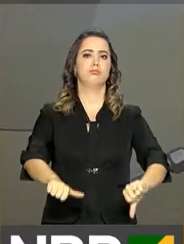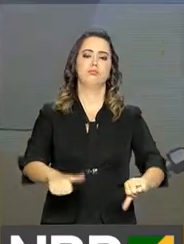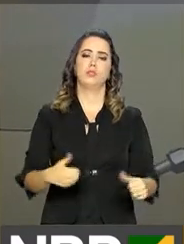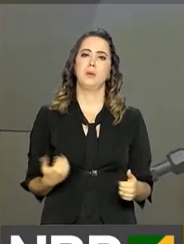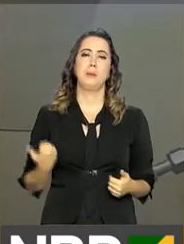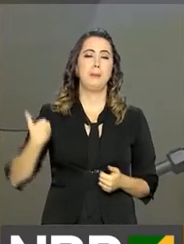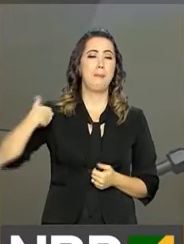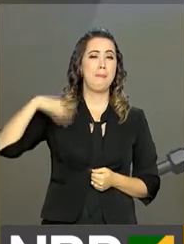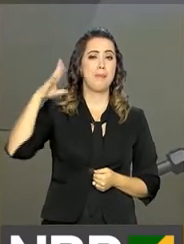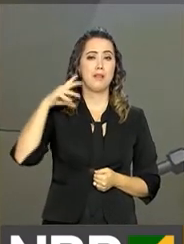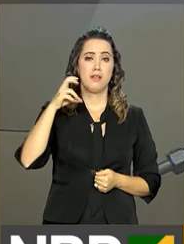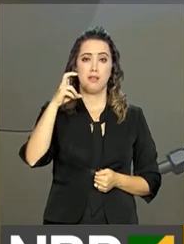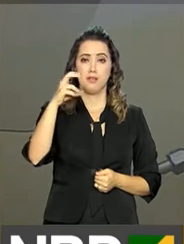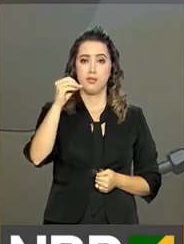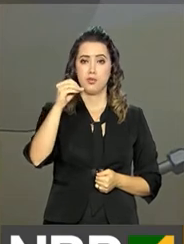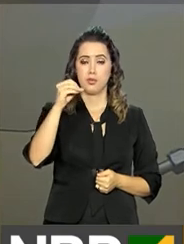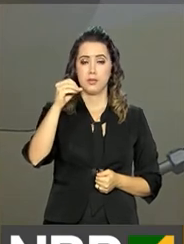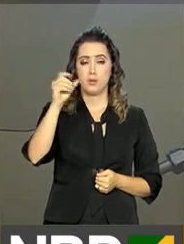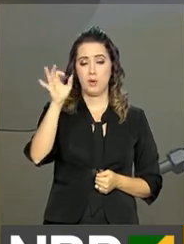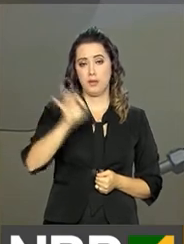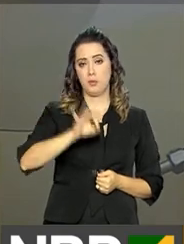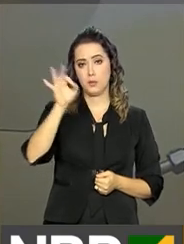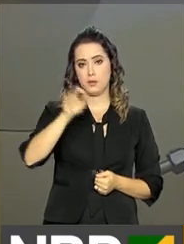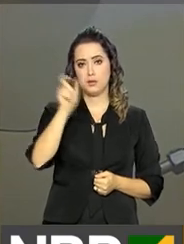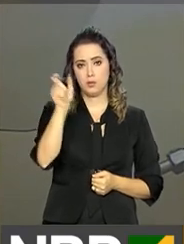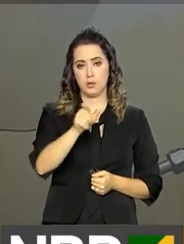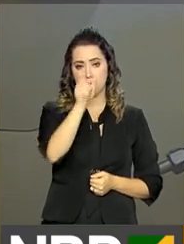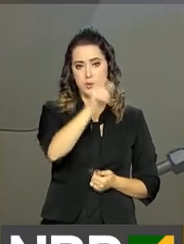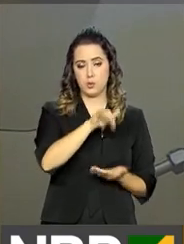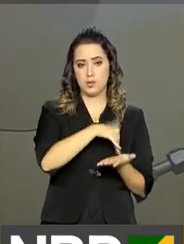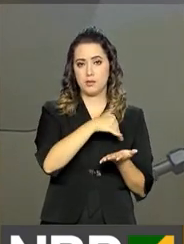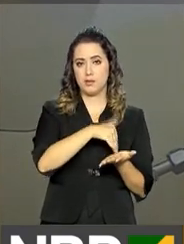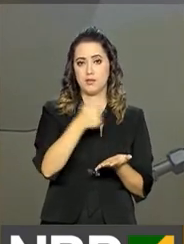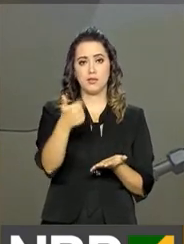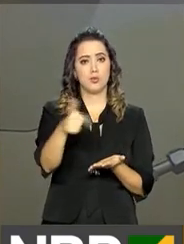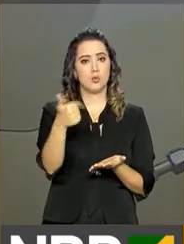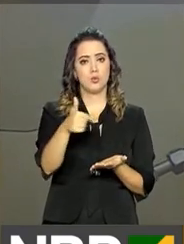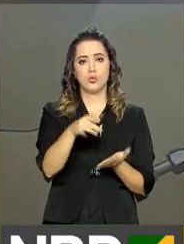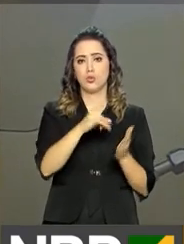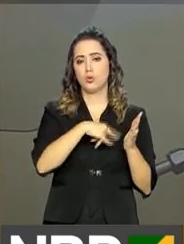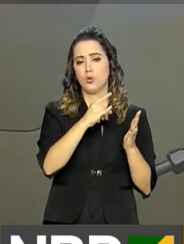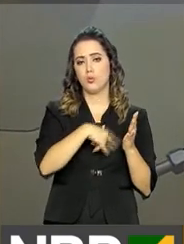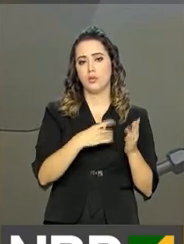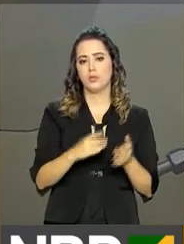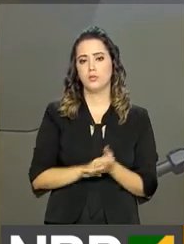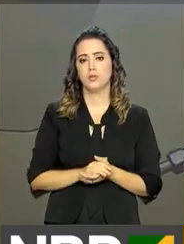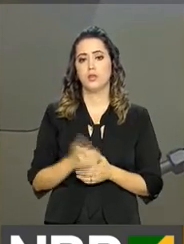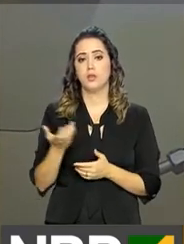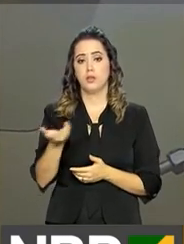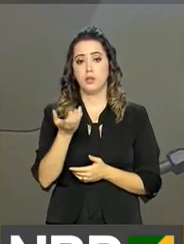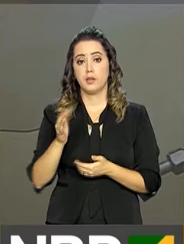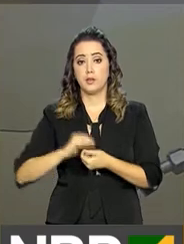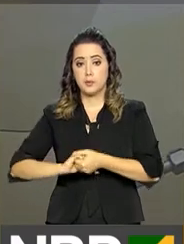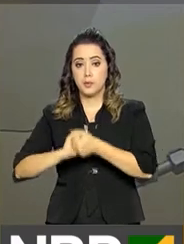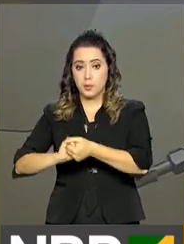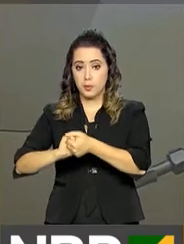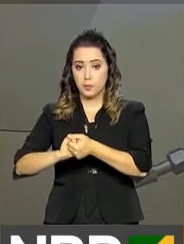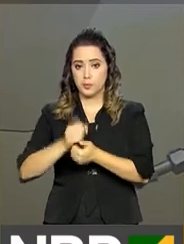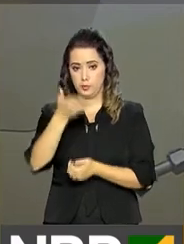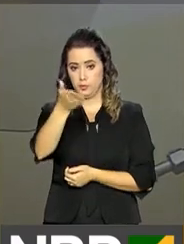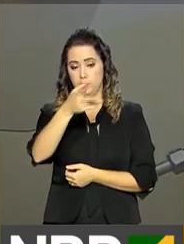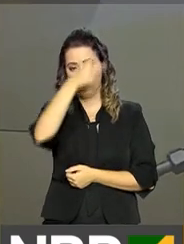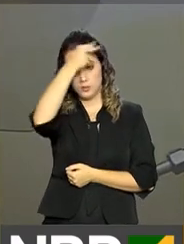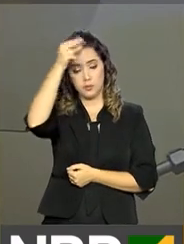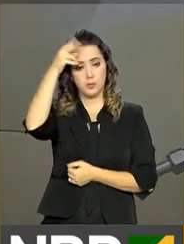Mais de 50% dos cadastrados estavam irregulares. Aliás, eu quero, a propósito, cumprimentar o nosso prefeito